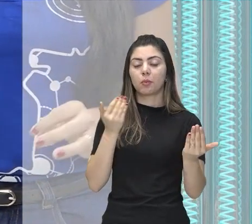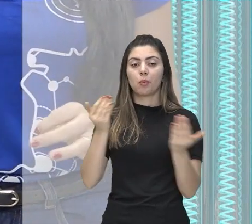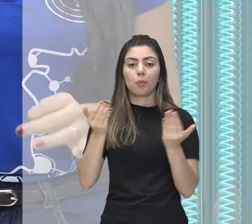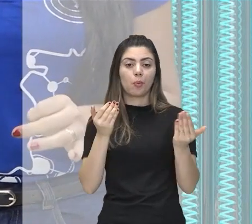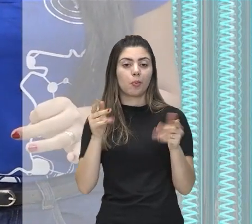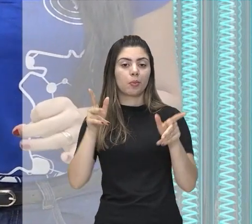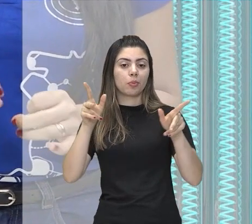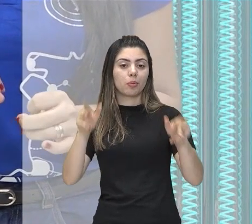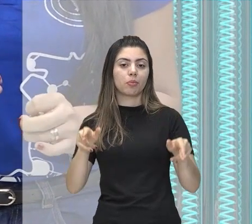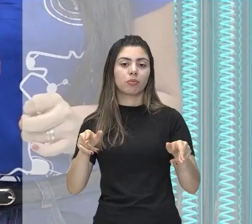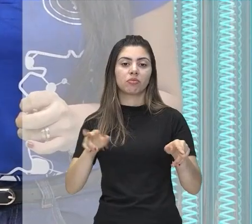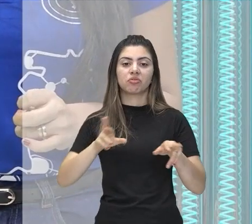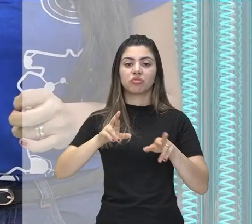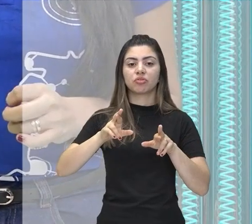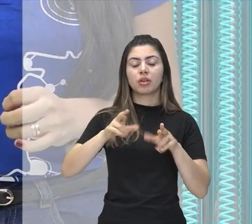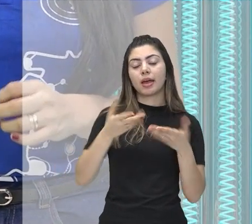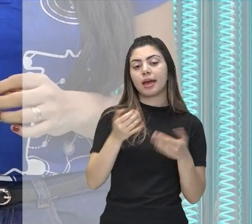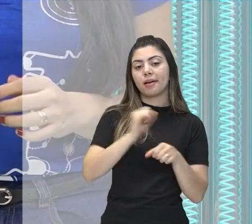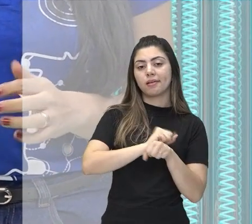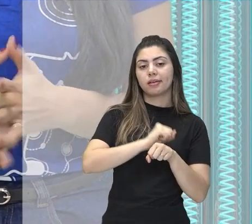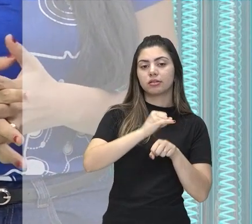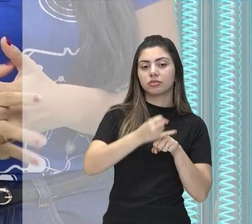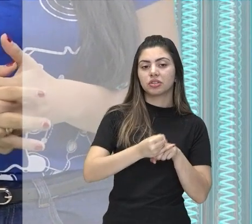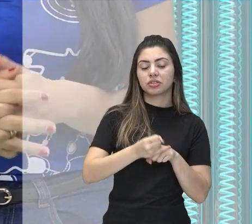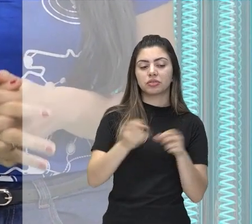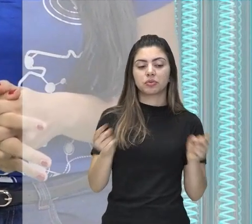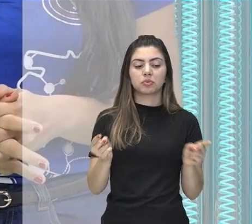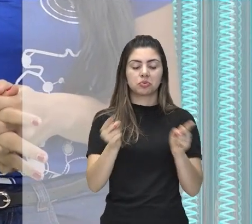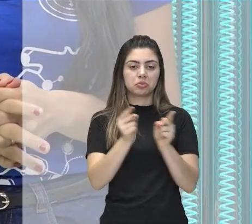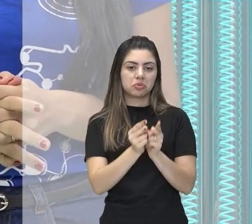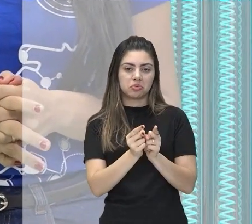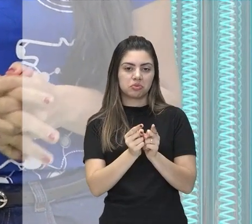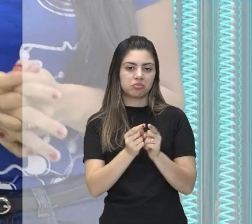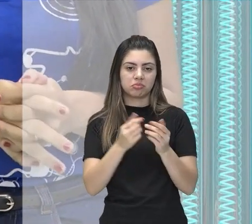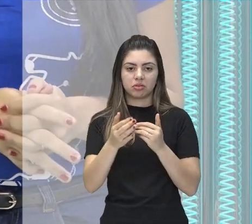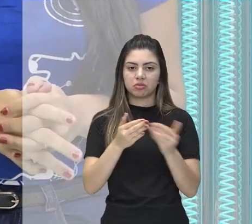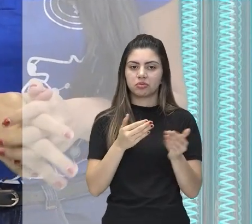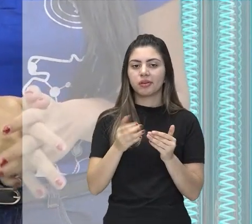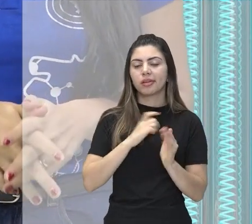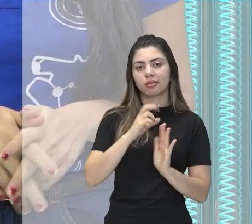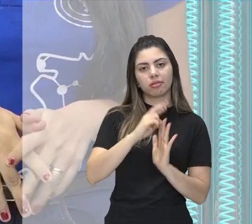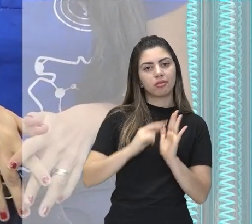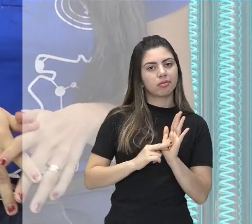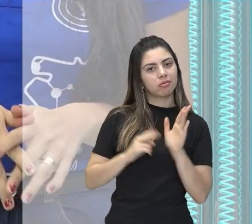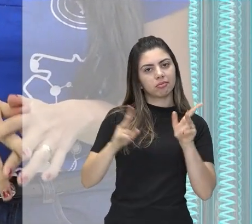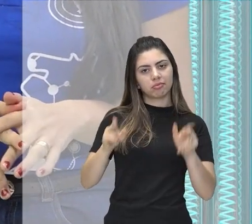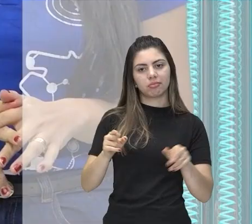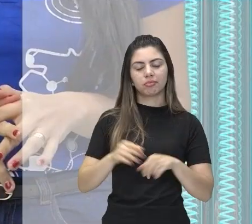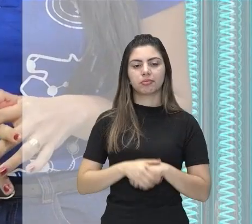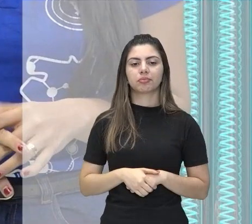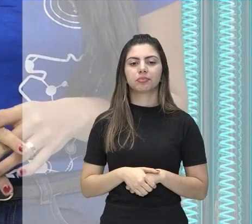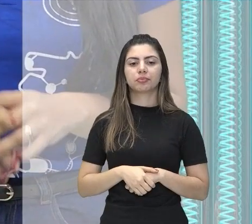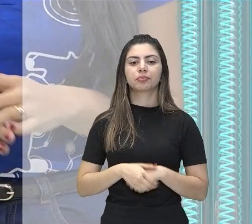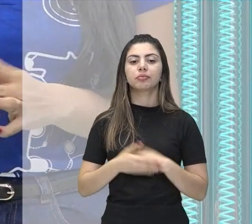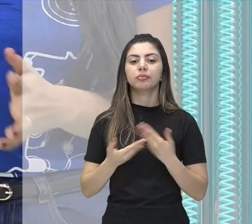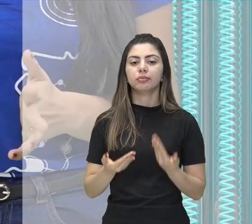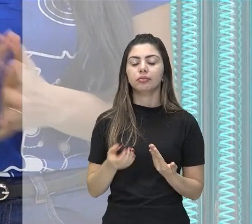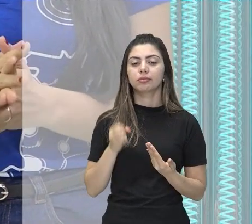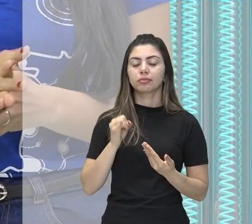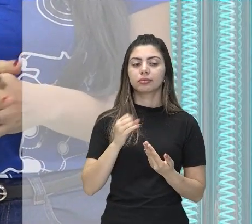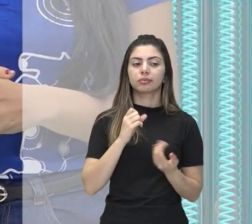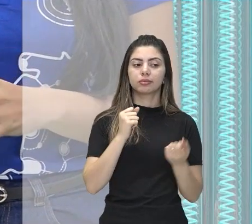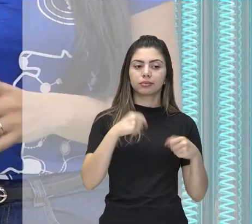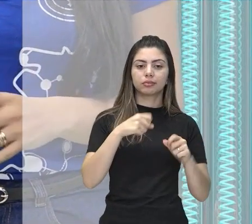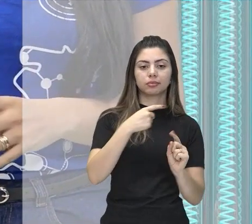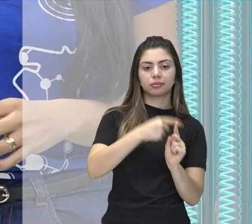não há diferença se os adjetivos são curtos ou longos, todos seguem a mesma regra. Então, na afirmativa, eu uso